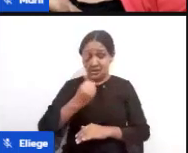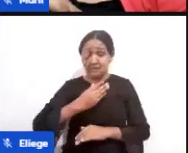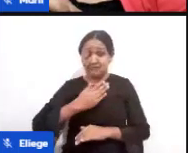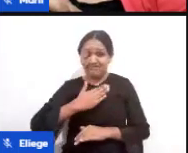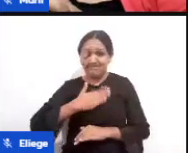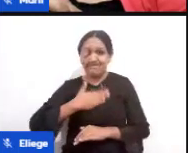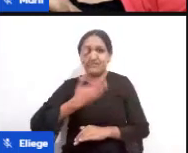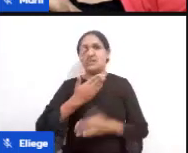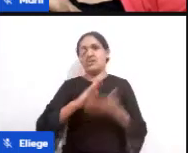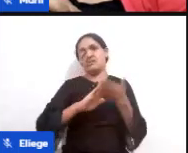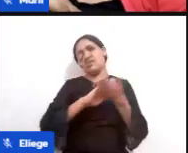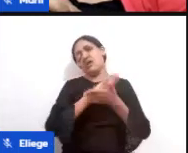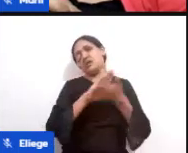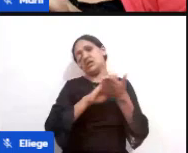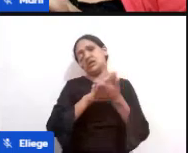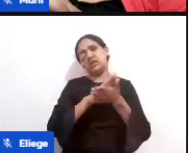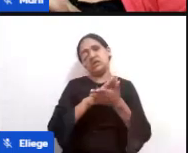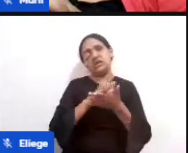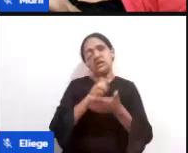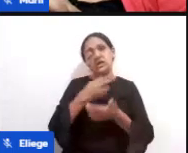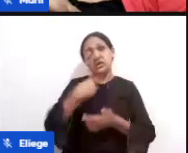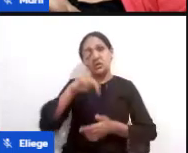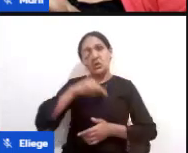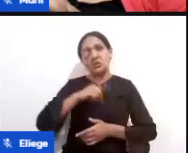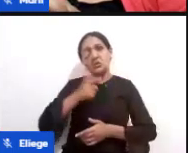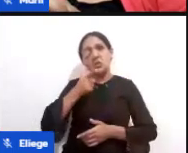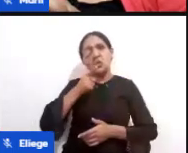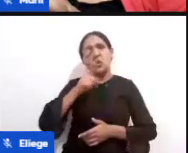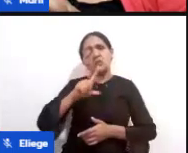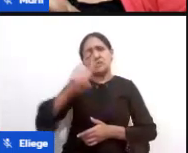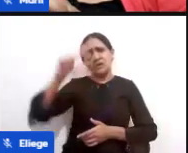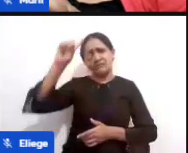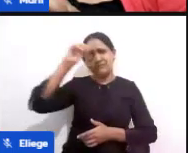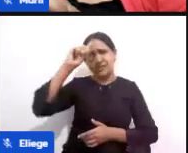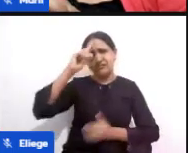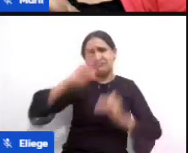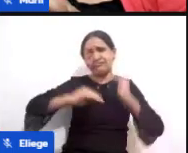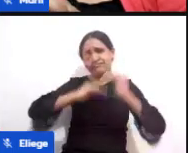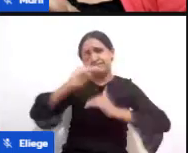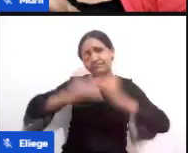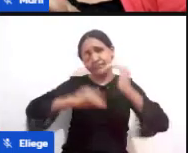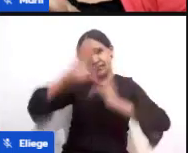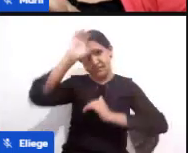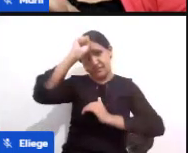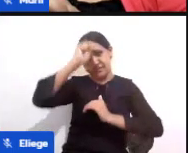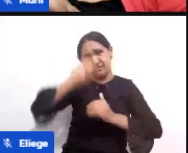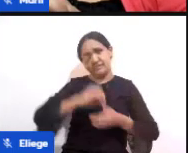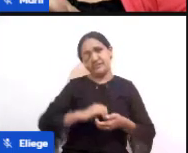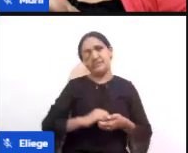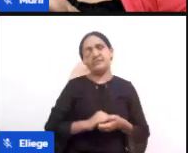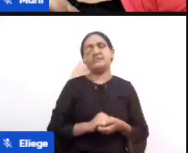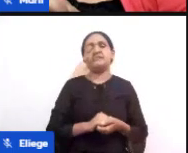consiga passar cada dia de forma positiva. Próximo.